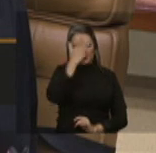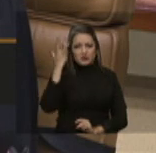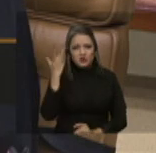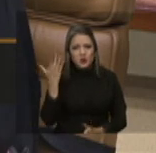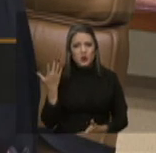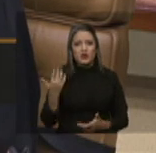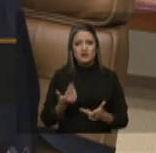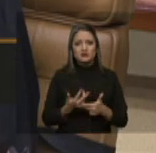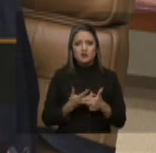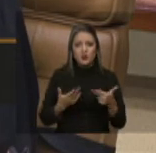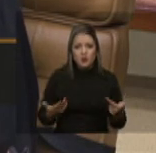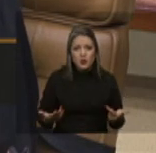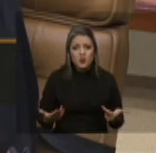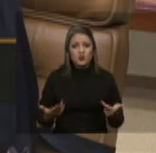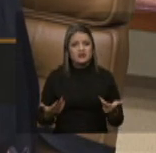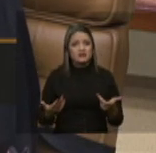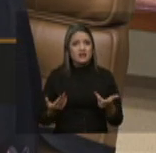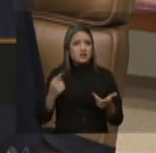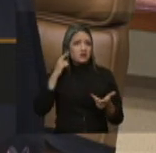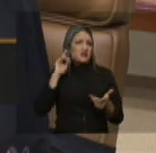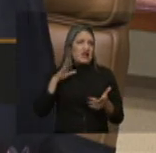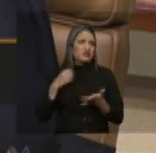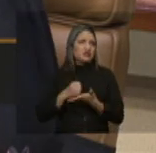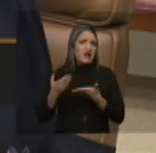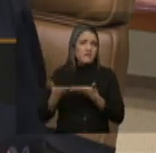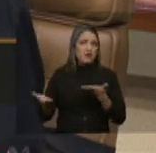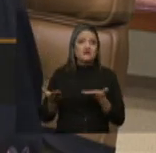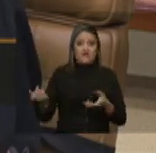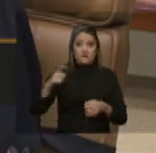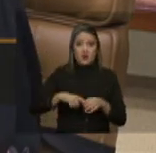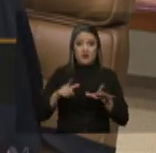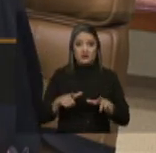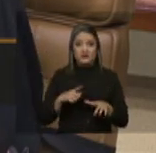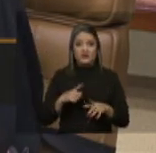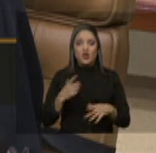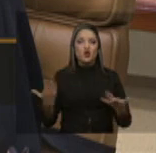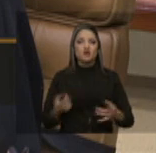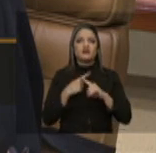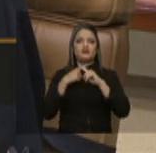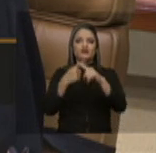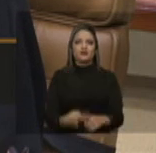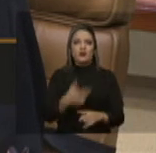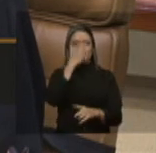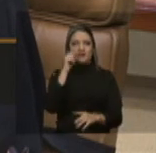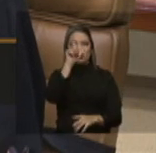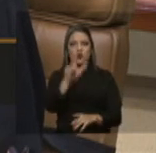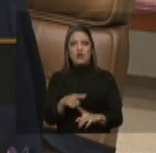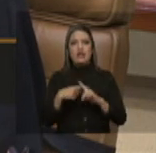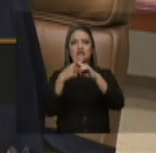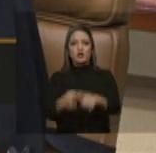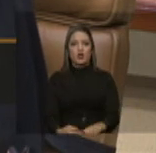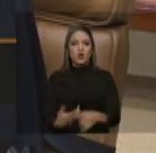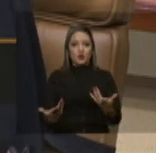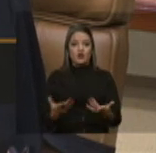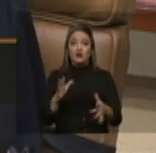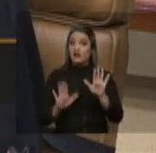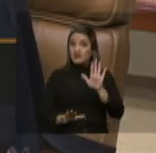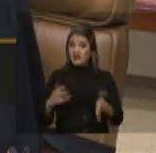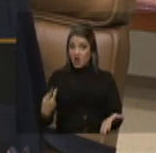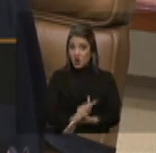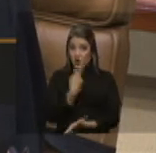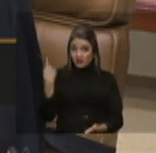tempos que a gente imaginava ultrapassado Você tem o cancelamento hoje de pessoas que matam fisicamente que